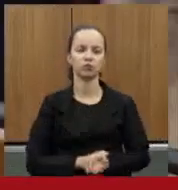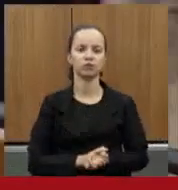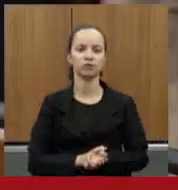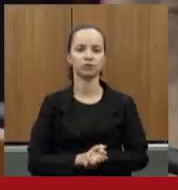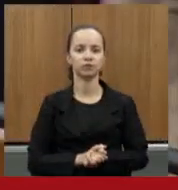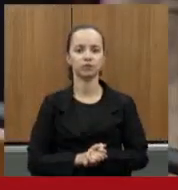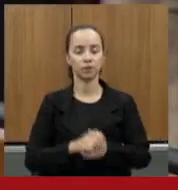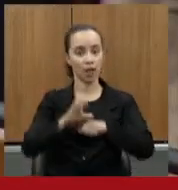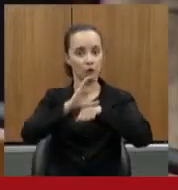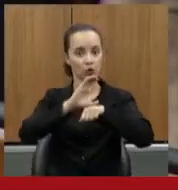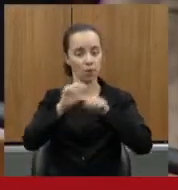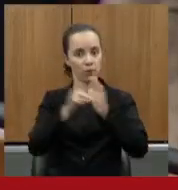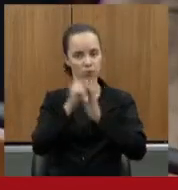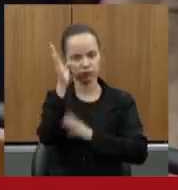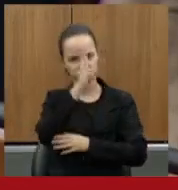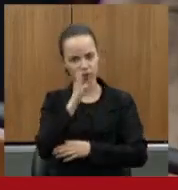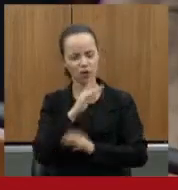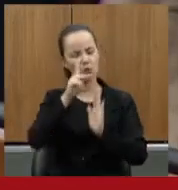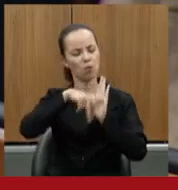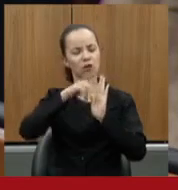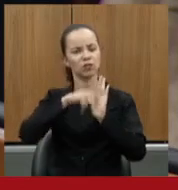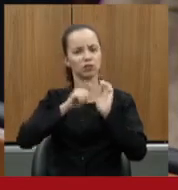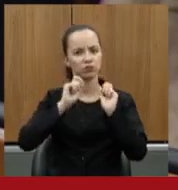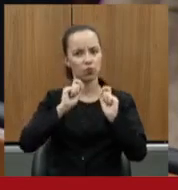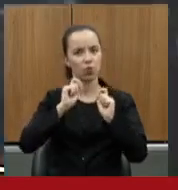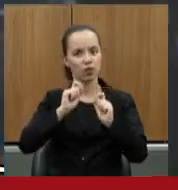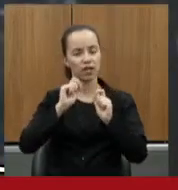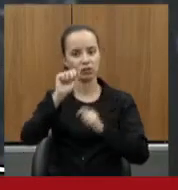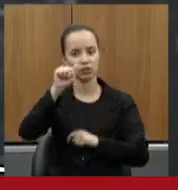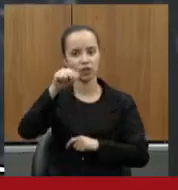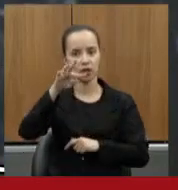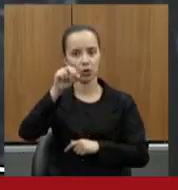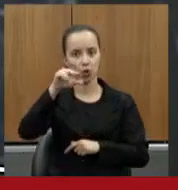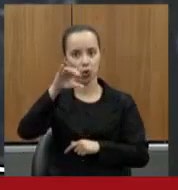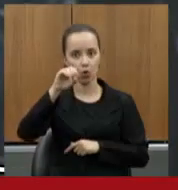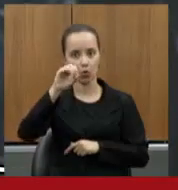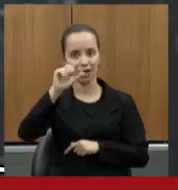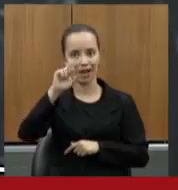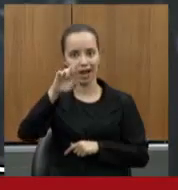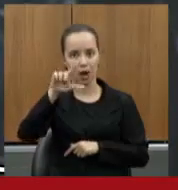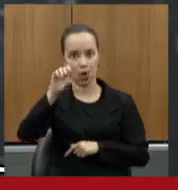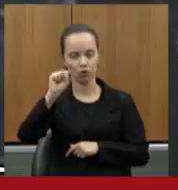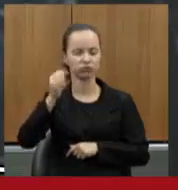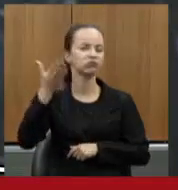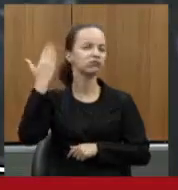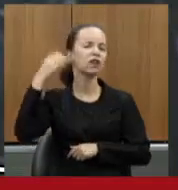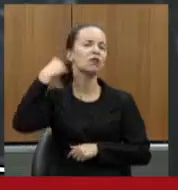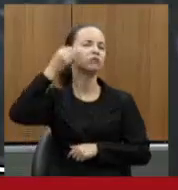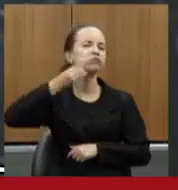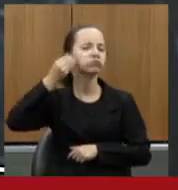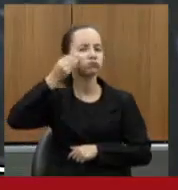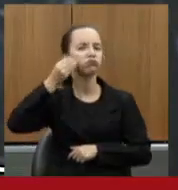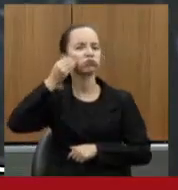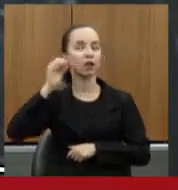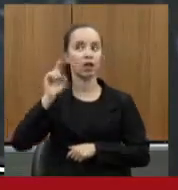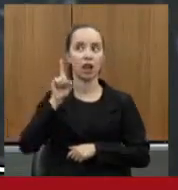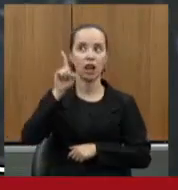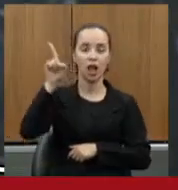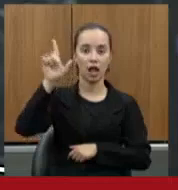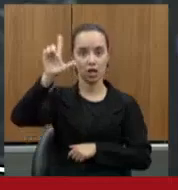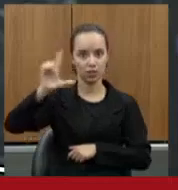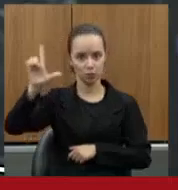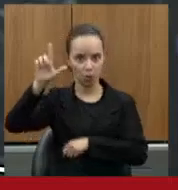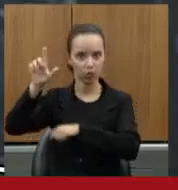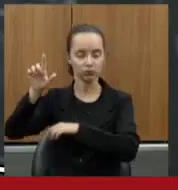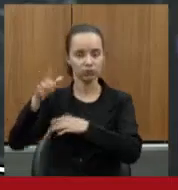a Constituição do país. O projeto era o projeto de Antônio Carlos, que já tinha uma experiência nas Cortes de Lisboa e, segundo